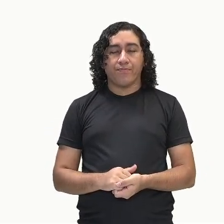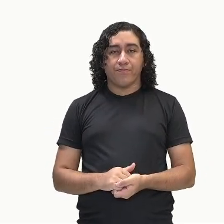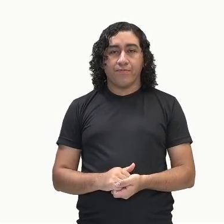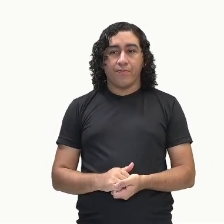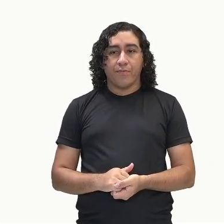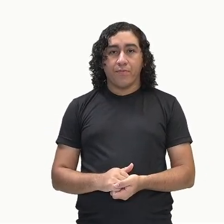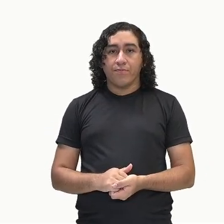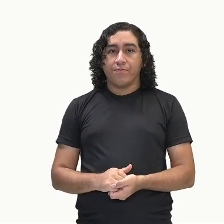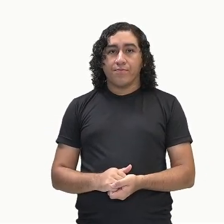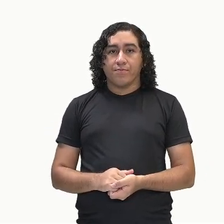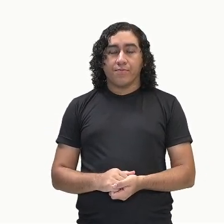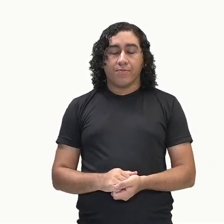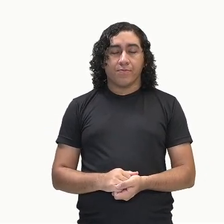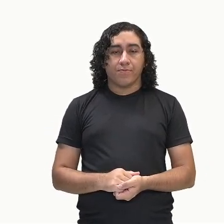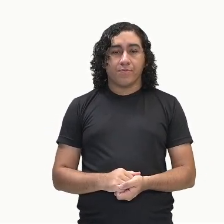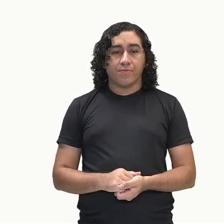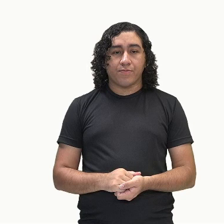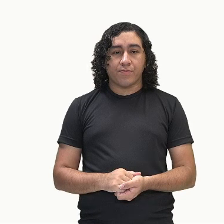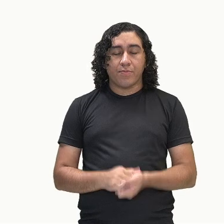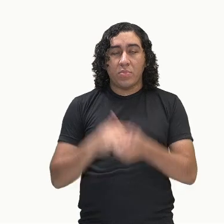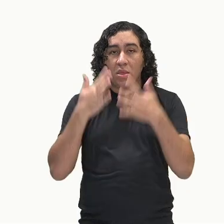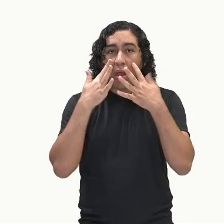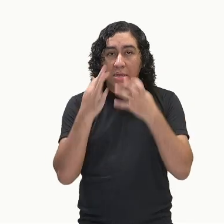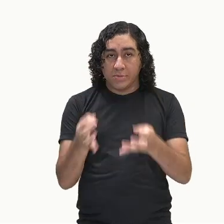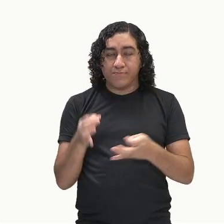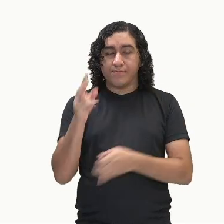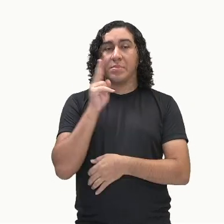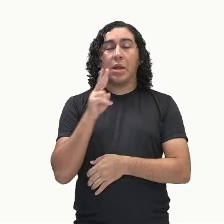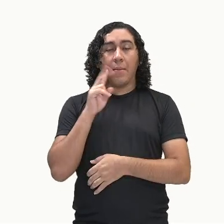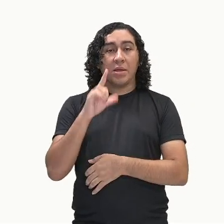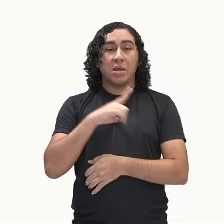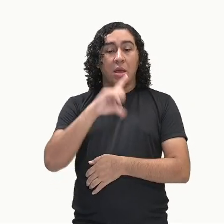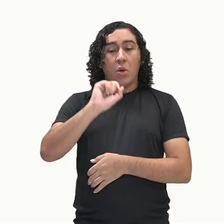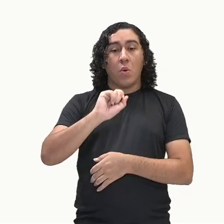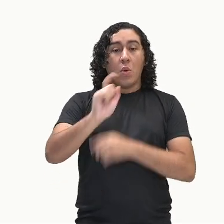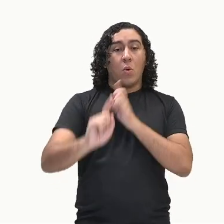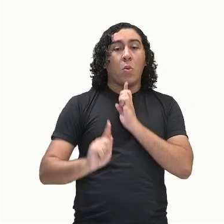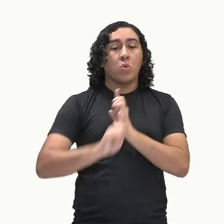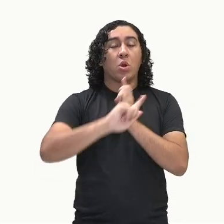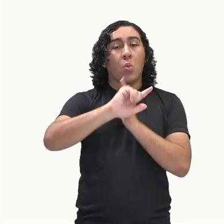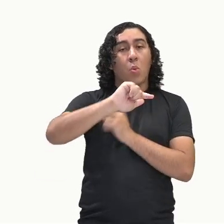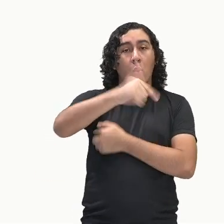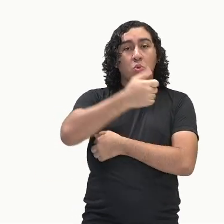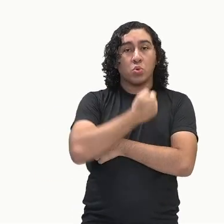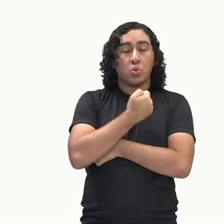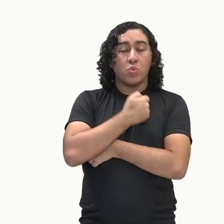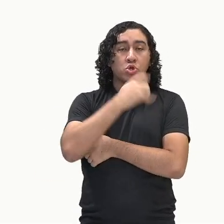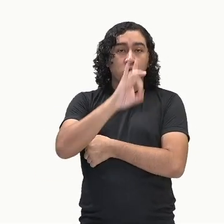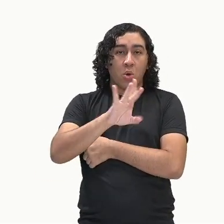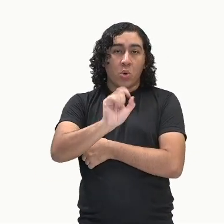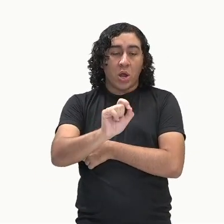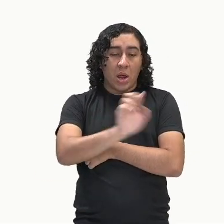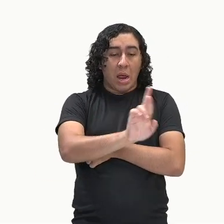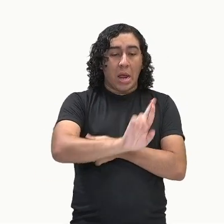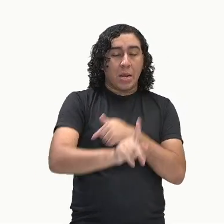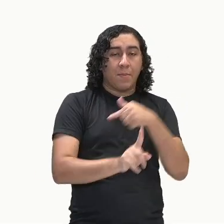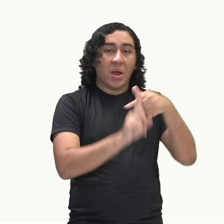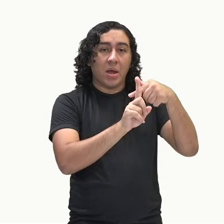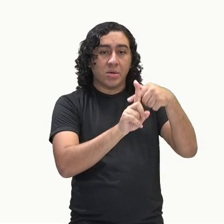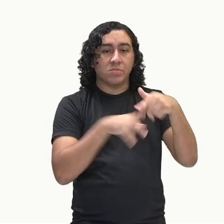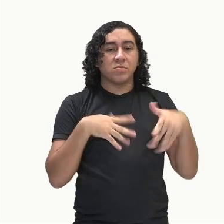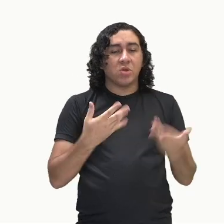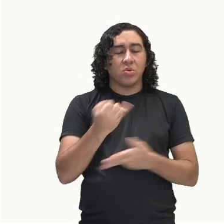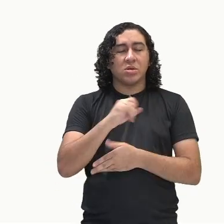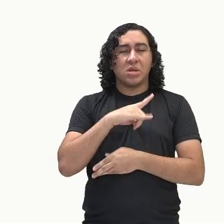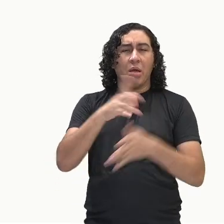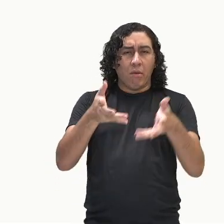Veja só. Lembra que eu falei para vocês que para encontrar o próximo termo, basta eu somar com a razão? Então, se eu